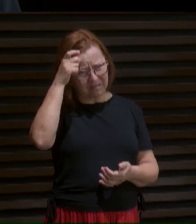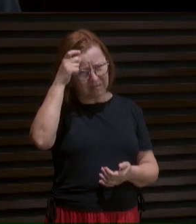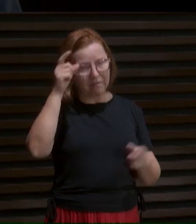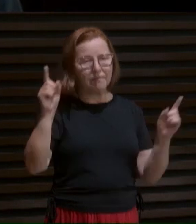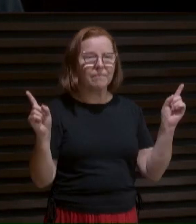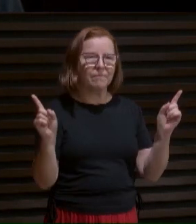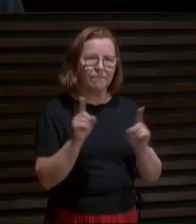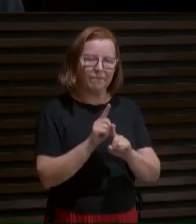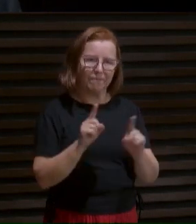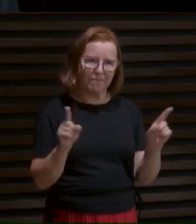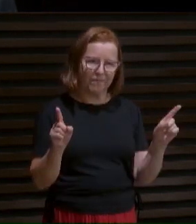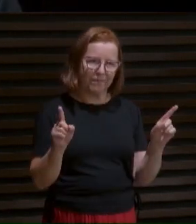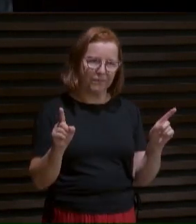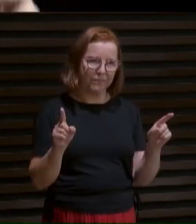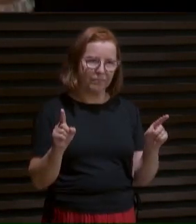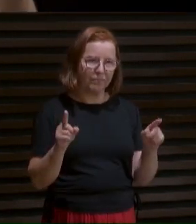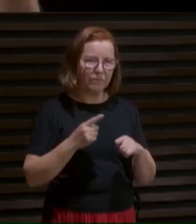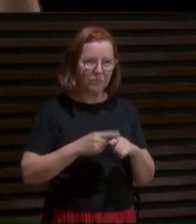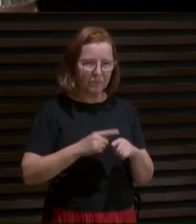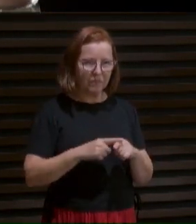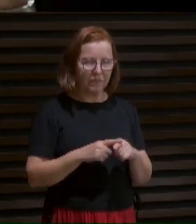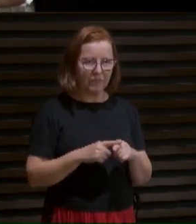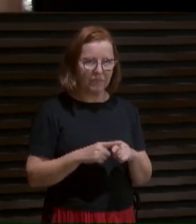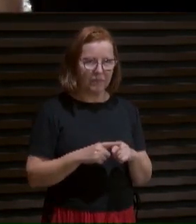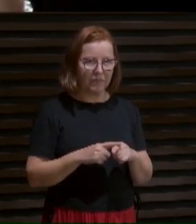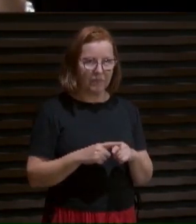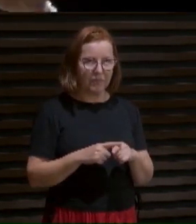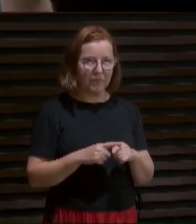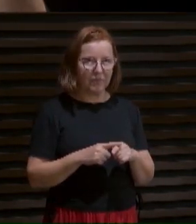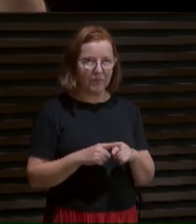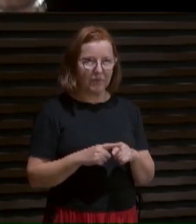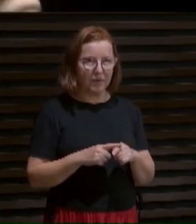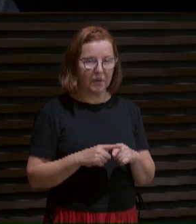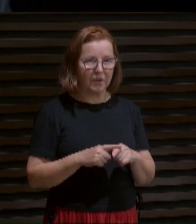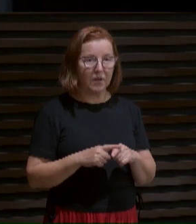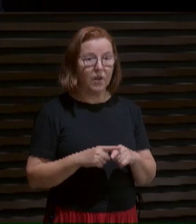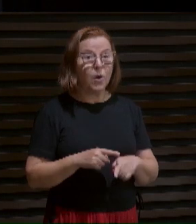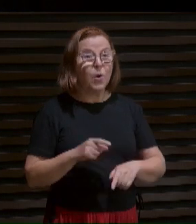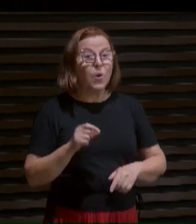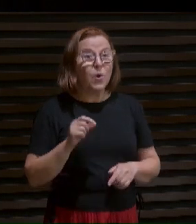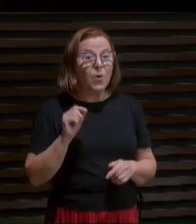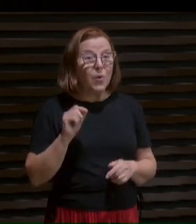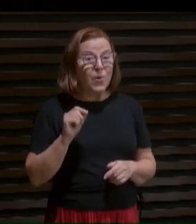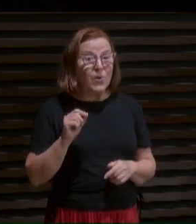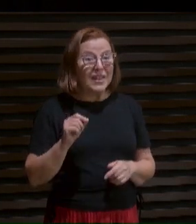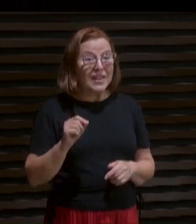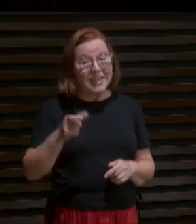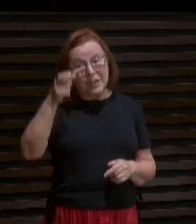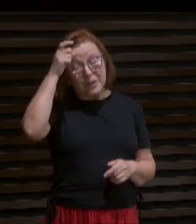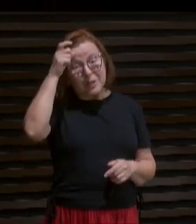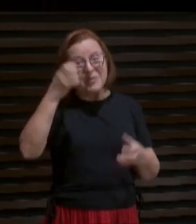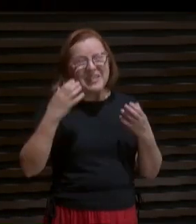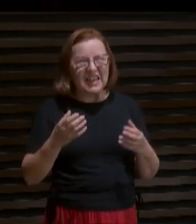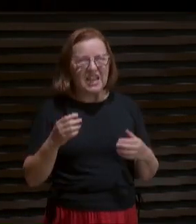Não. Porque a coisa que mais Satanás quer é que nós nos exaltemos, que